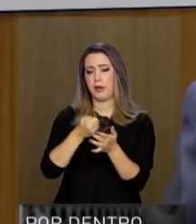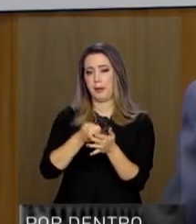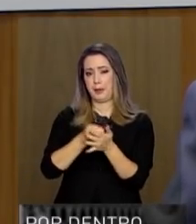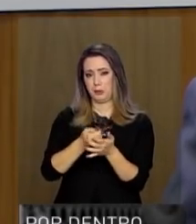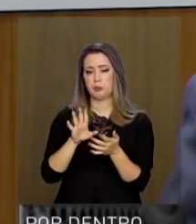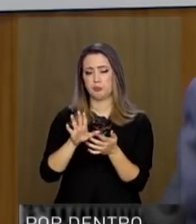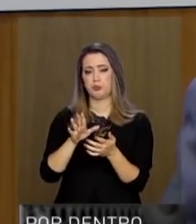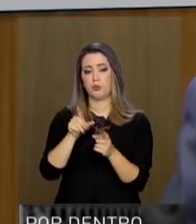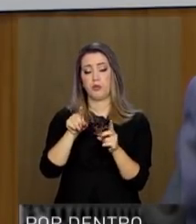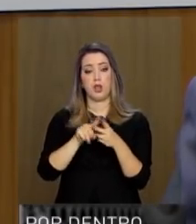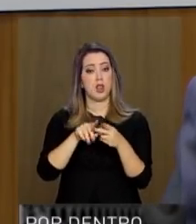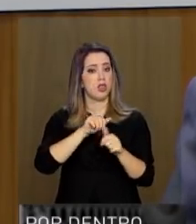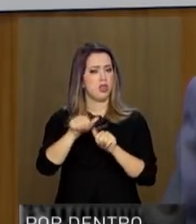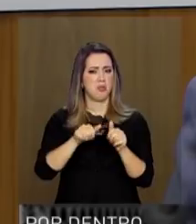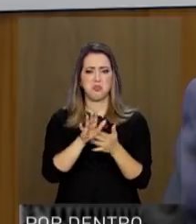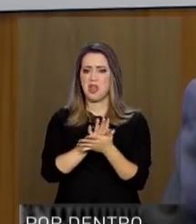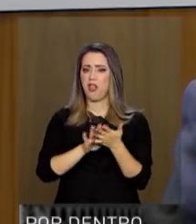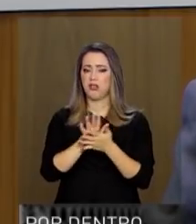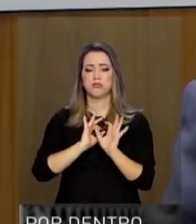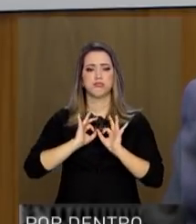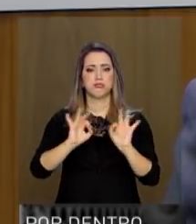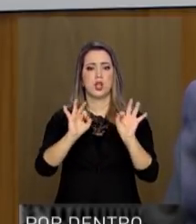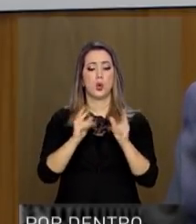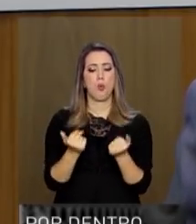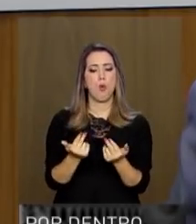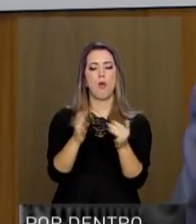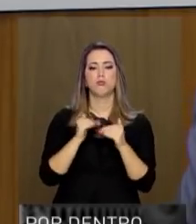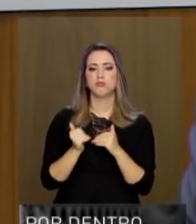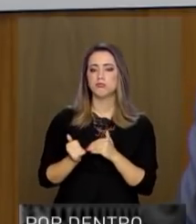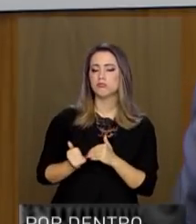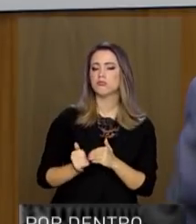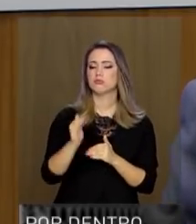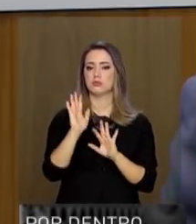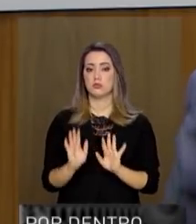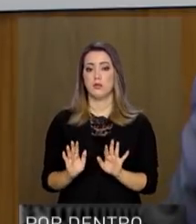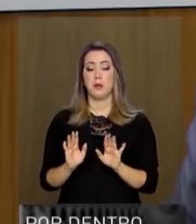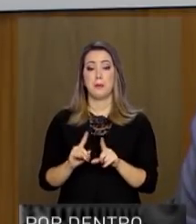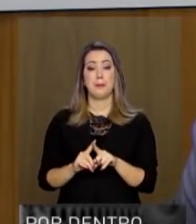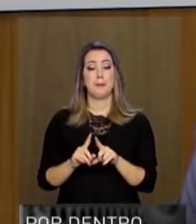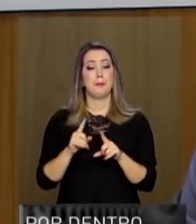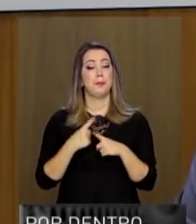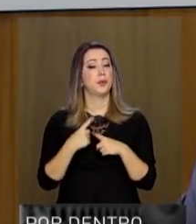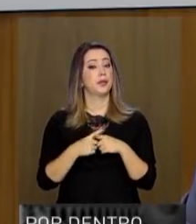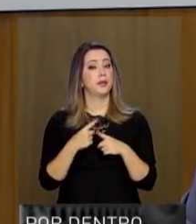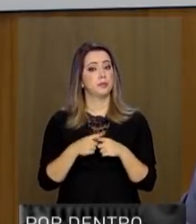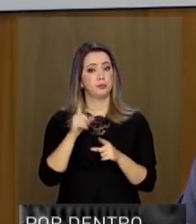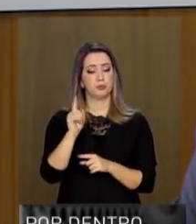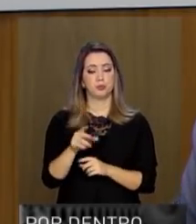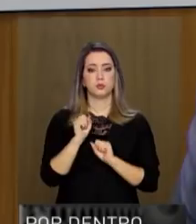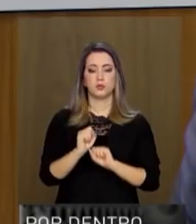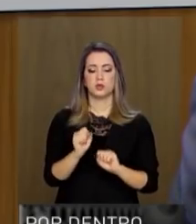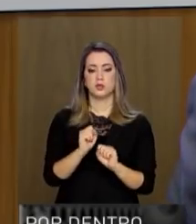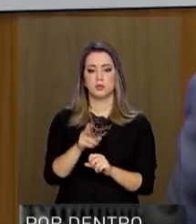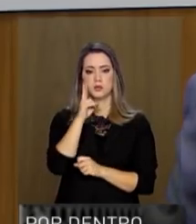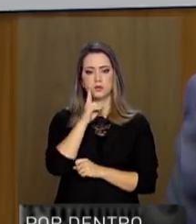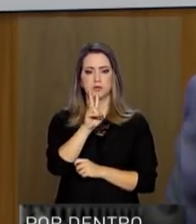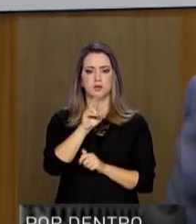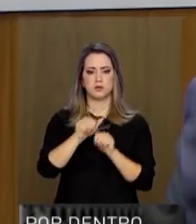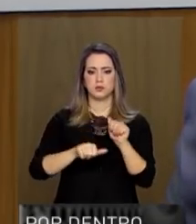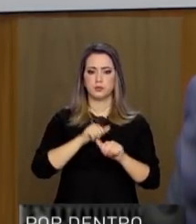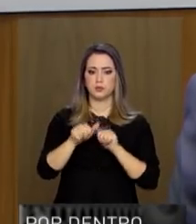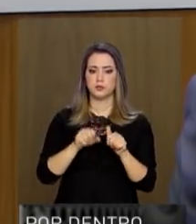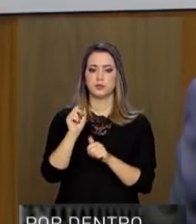pessoas. Todo o benefício fica exatamente tal como é hoje. Por que é possível a gente fazer uma reforma